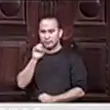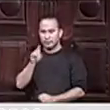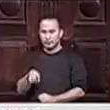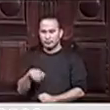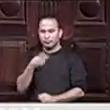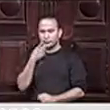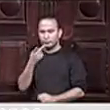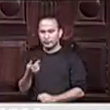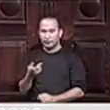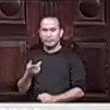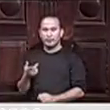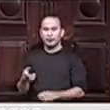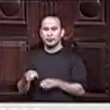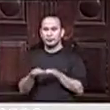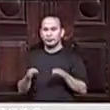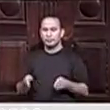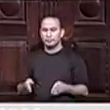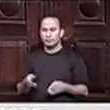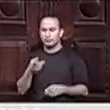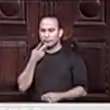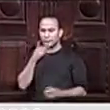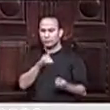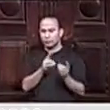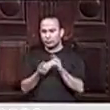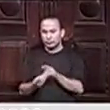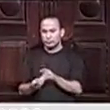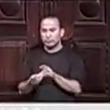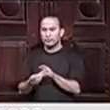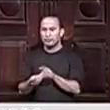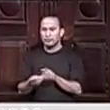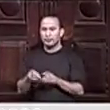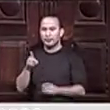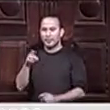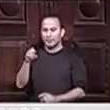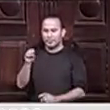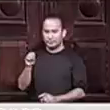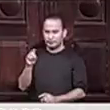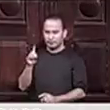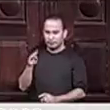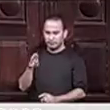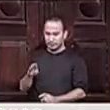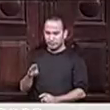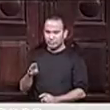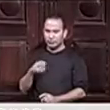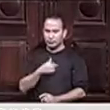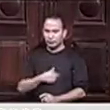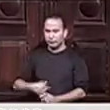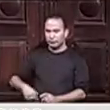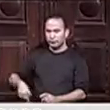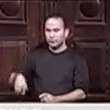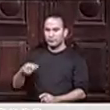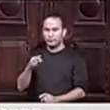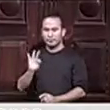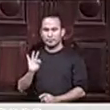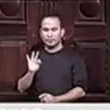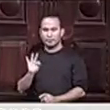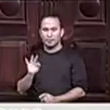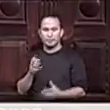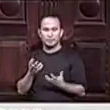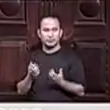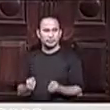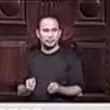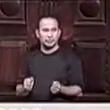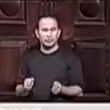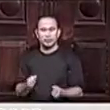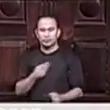aqui a posição da nossa bancada, contrária à permanência do PSDB no governo federal e favorável à posição do